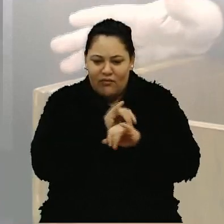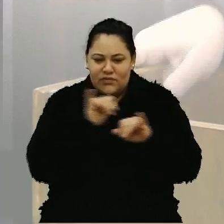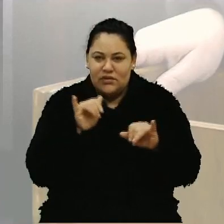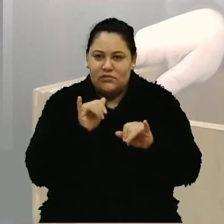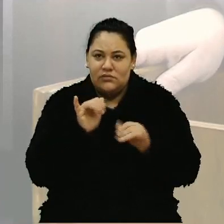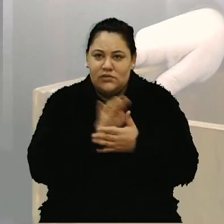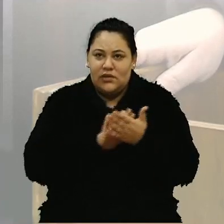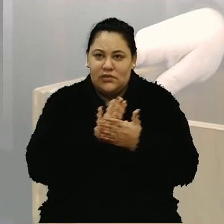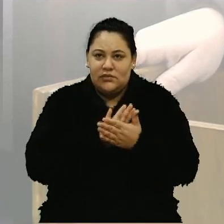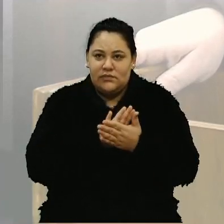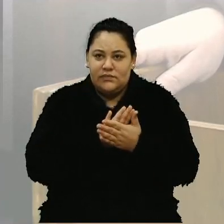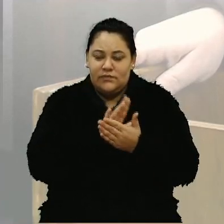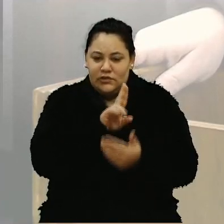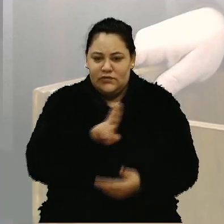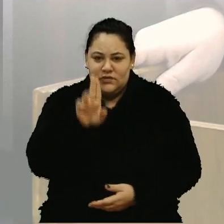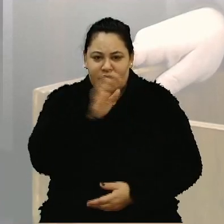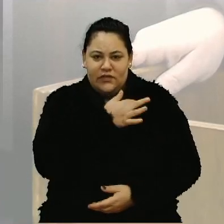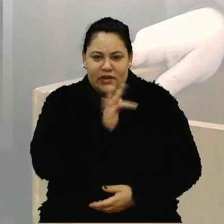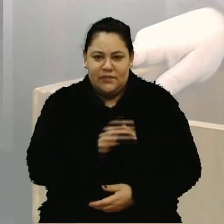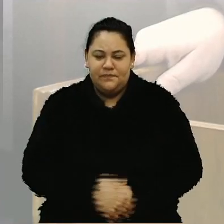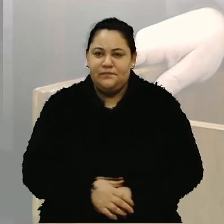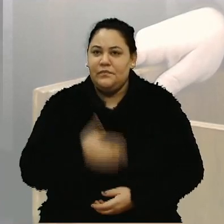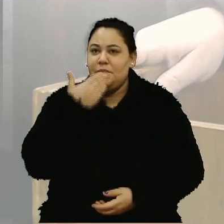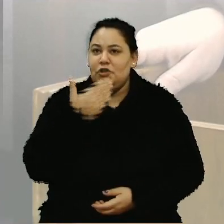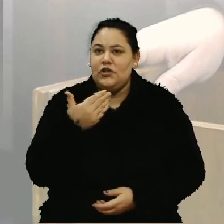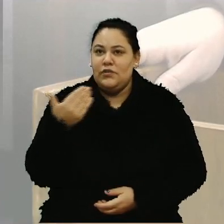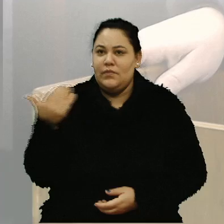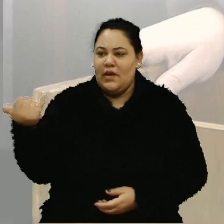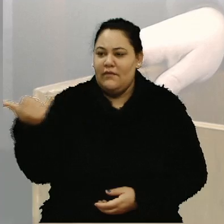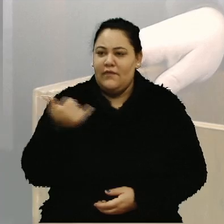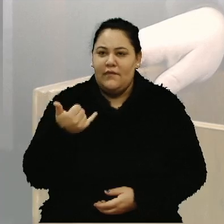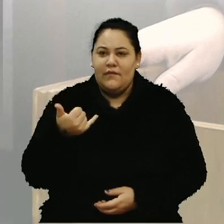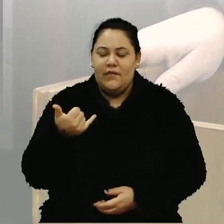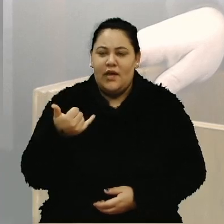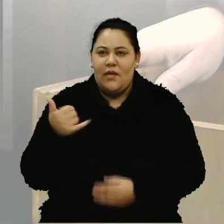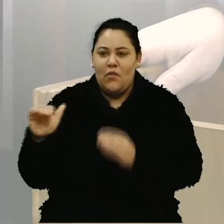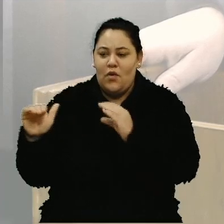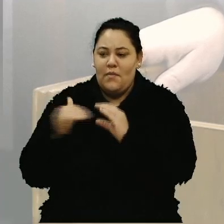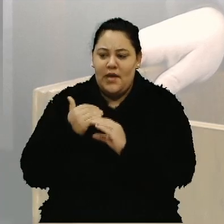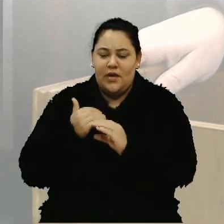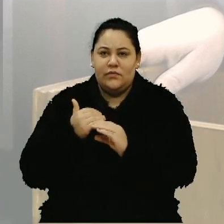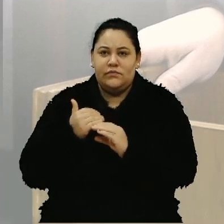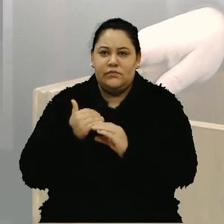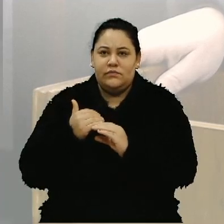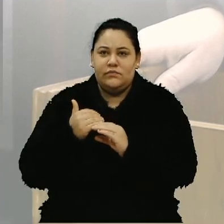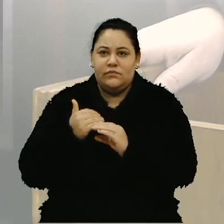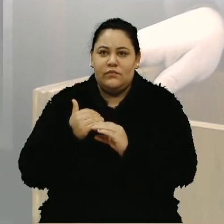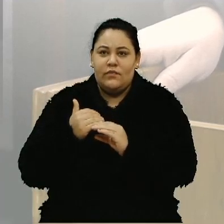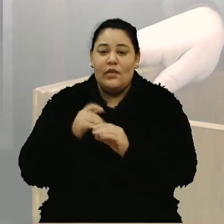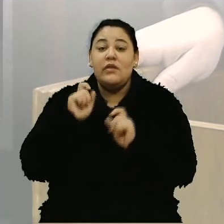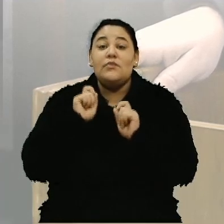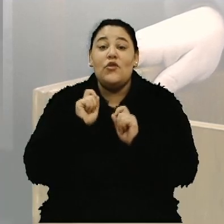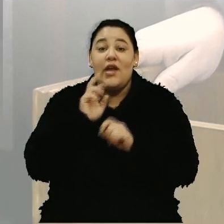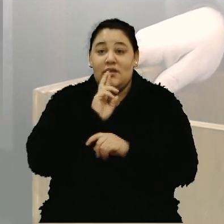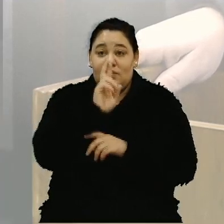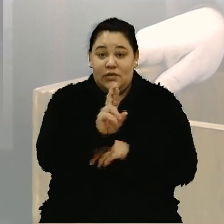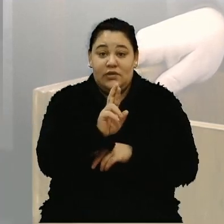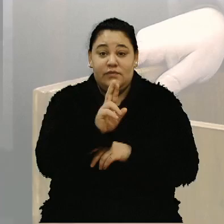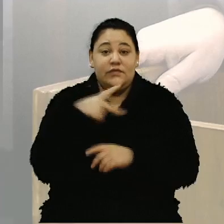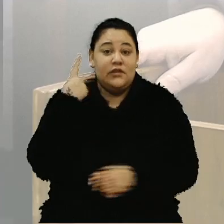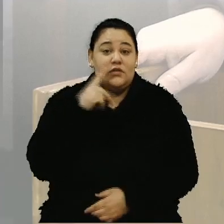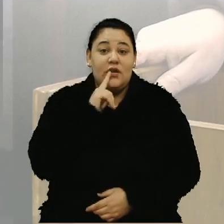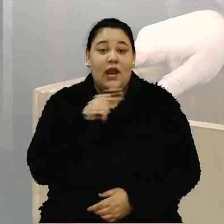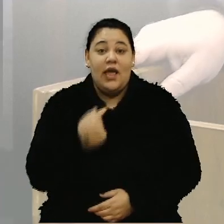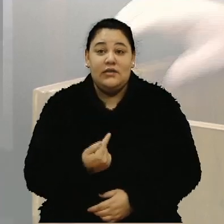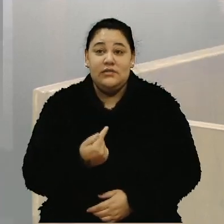Universidade Federal. Aí pediram para mandar por e-mail. Foi feito. Mandaram por e-mail. Sabe o que eles disseram, vereadora Gladys?